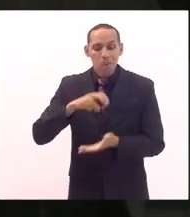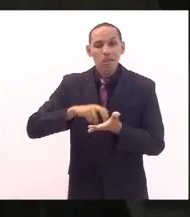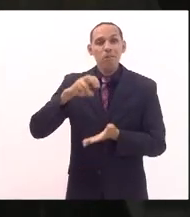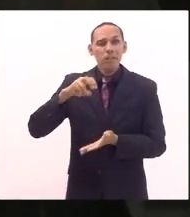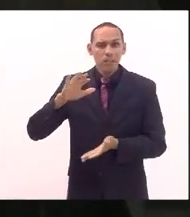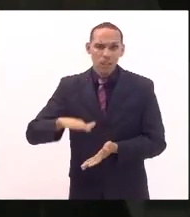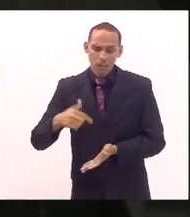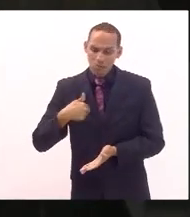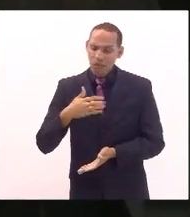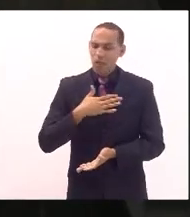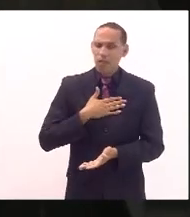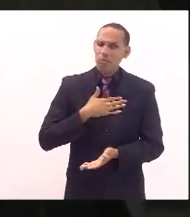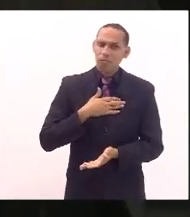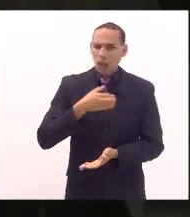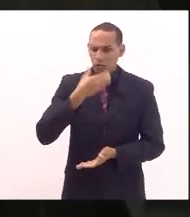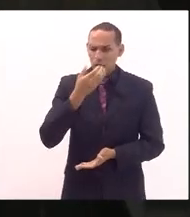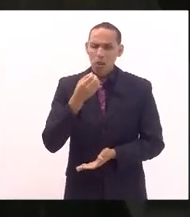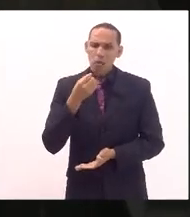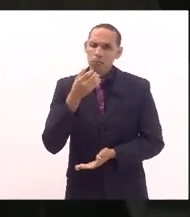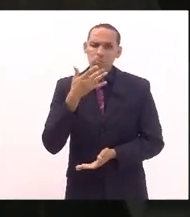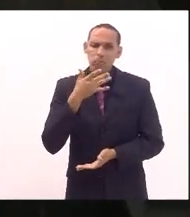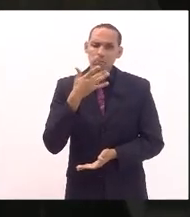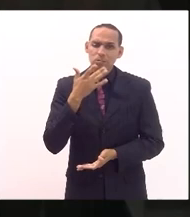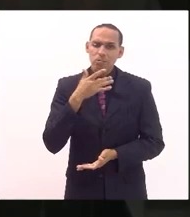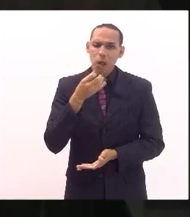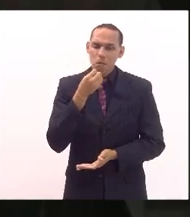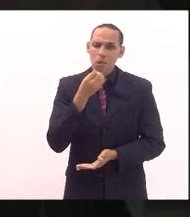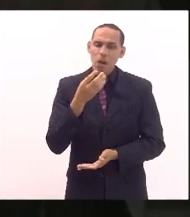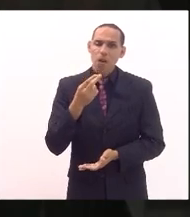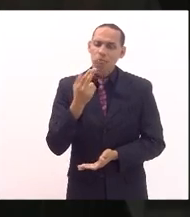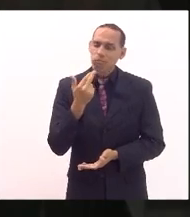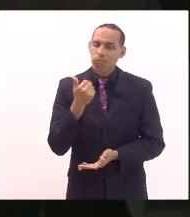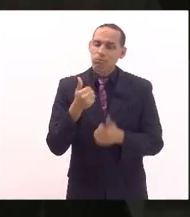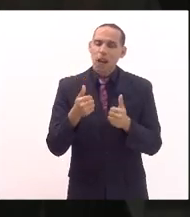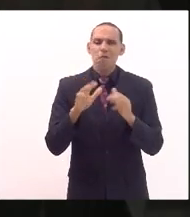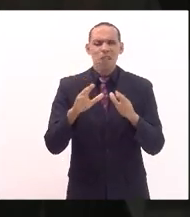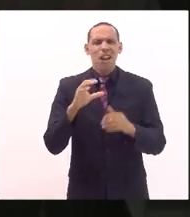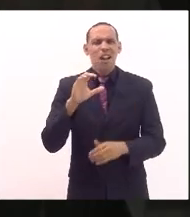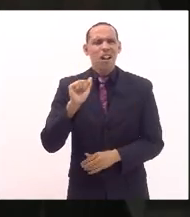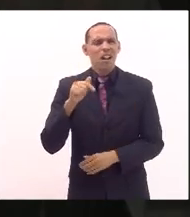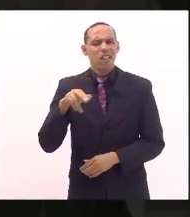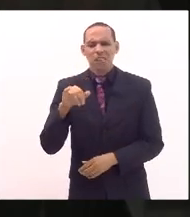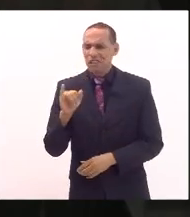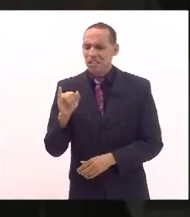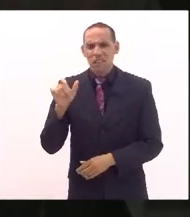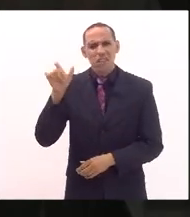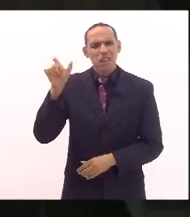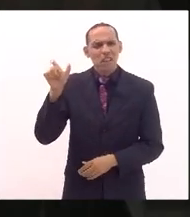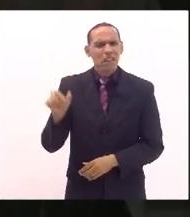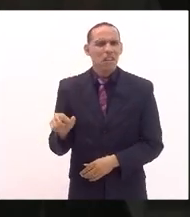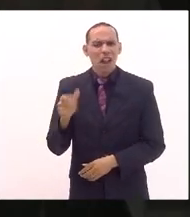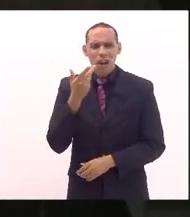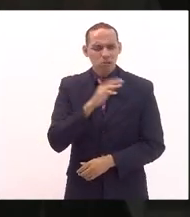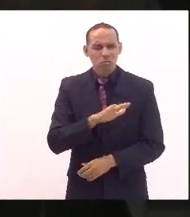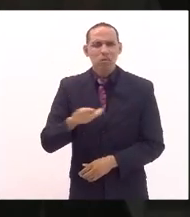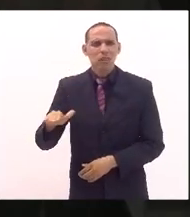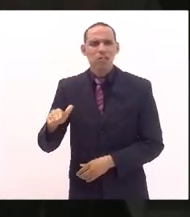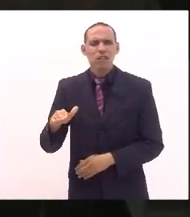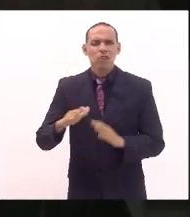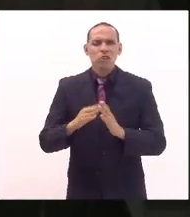eu gosto de Kate uma fruta saborosa e nutritiva também Mas fica aqui para que passa o dia inteiro na